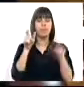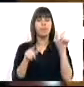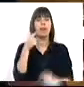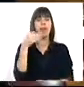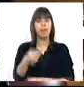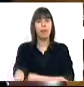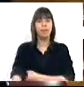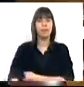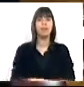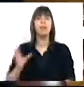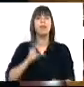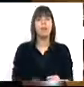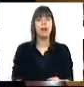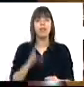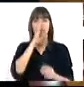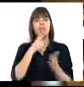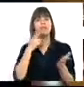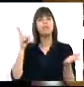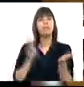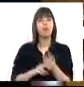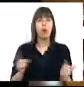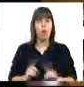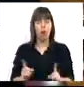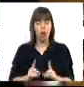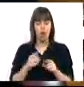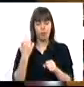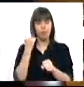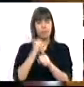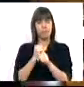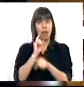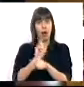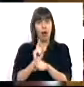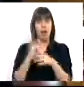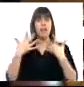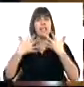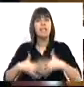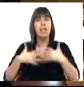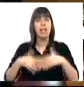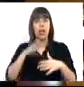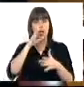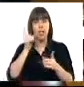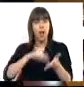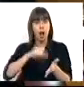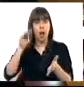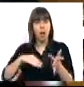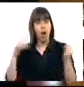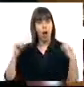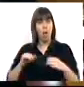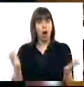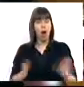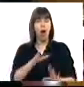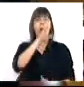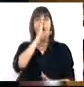trabalhadores da TAP. E mais, se é verdade que os trabalhadores dos sindicatos que não assinam acordo com